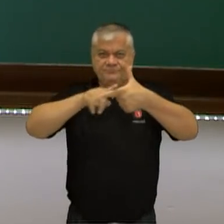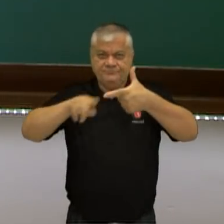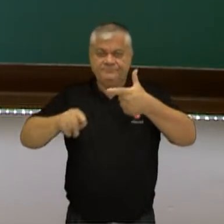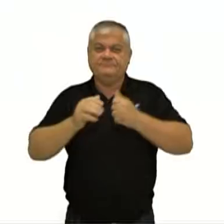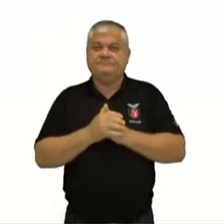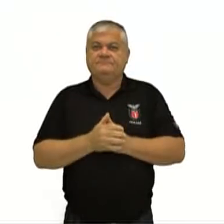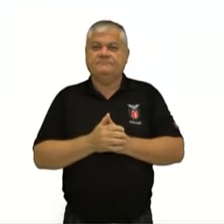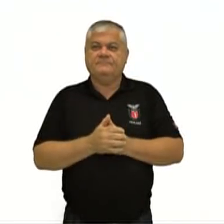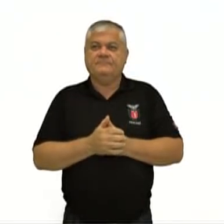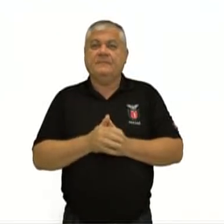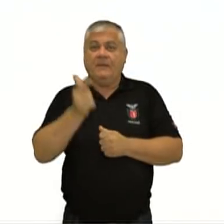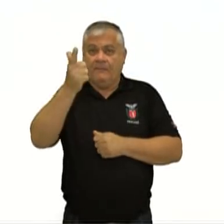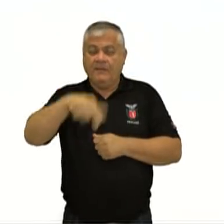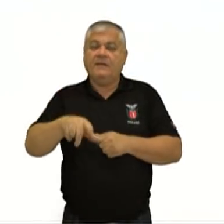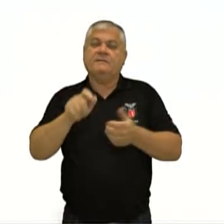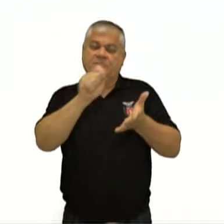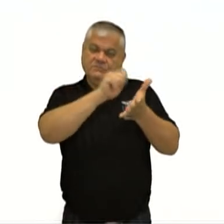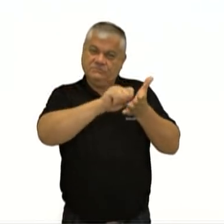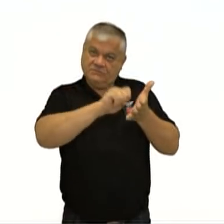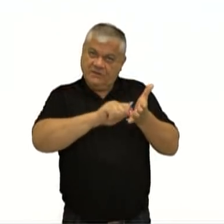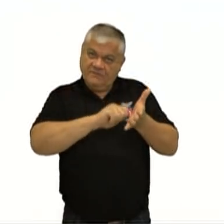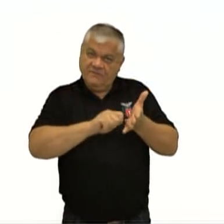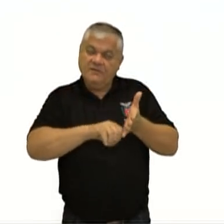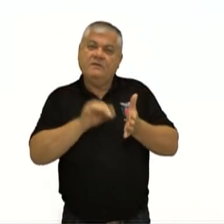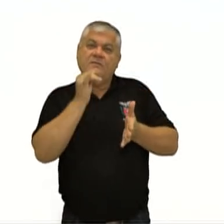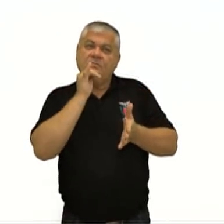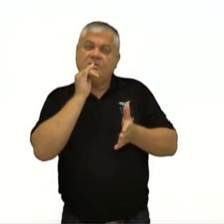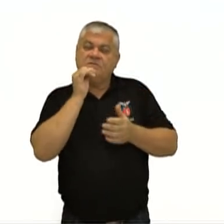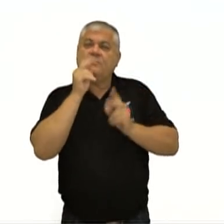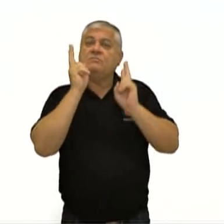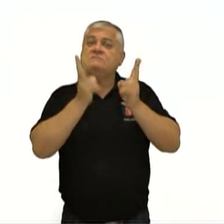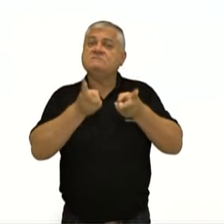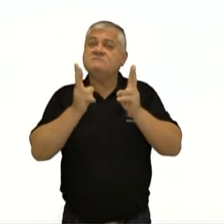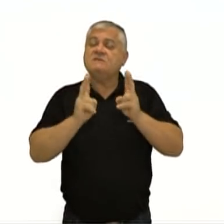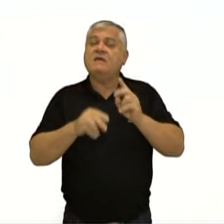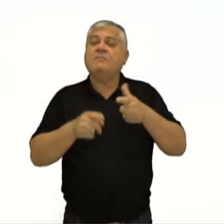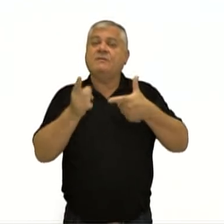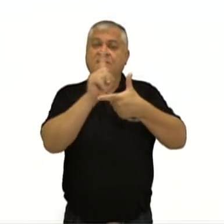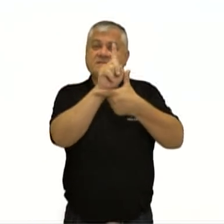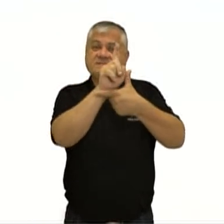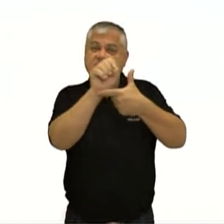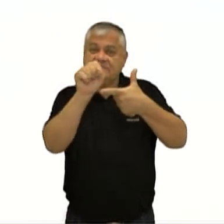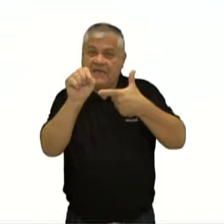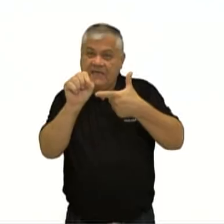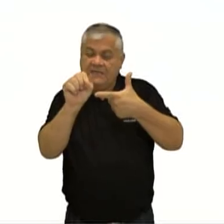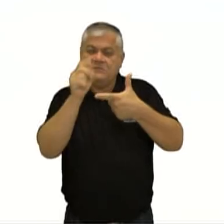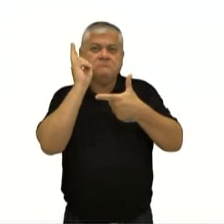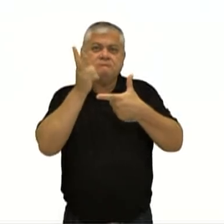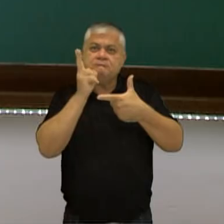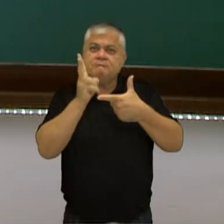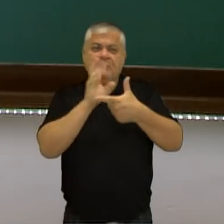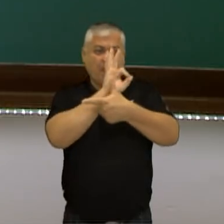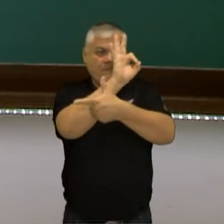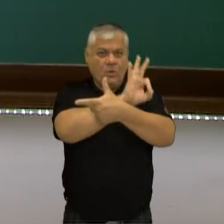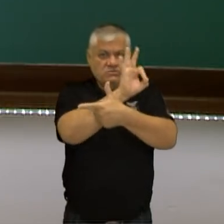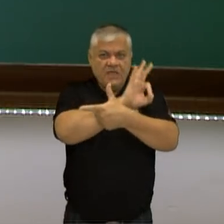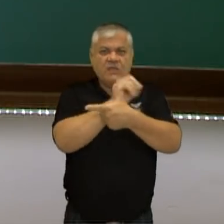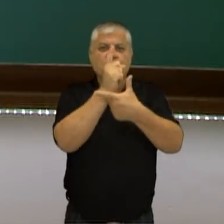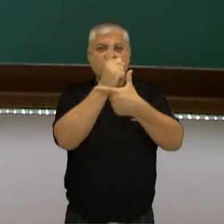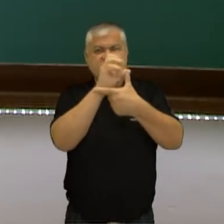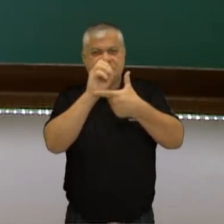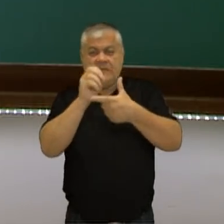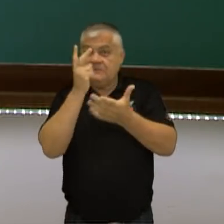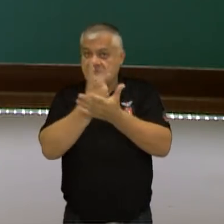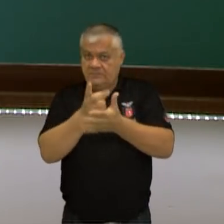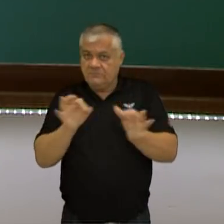Além disso, escrever frações equivalentes com denominador 100, buscando a porcentagem solicitada. Então, você está